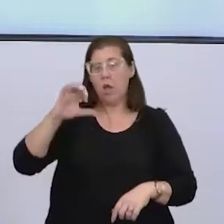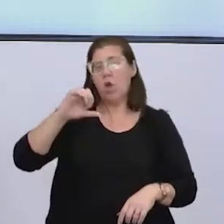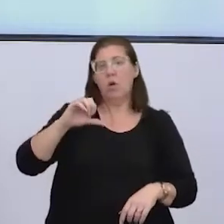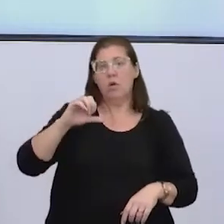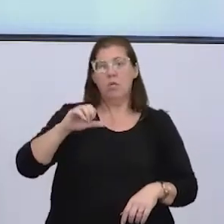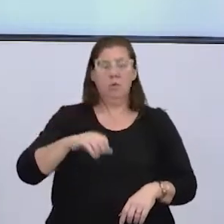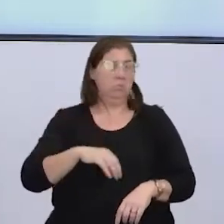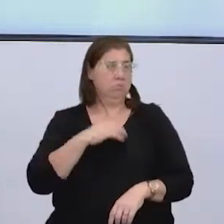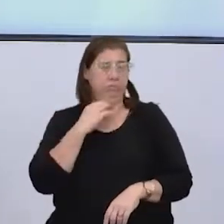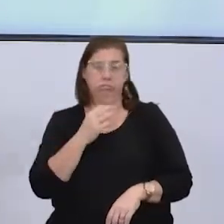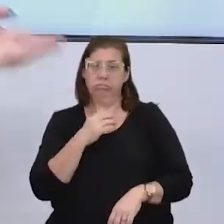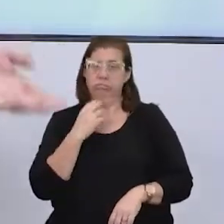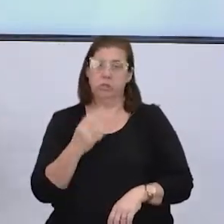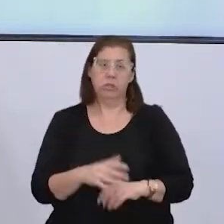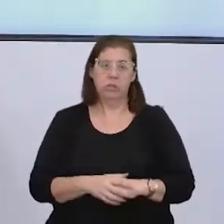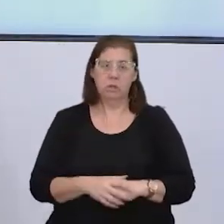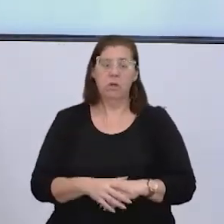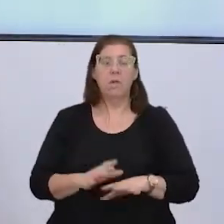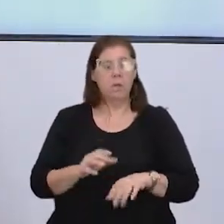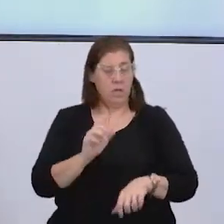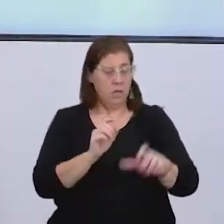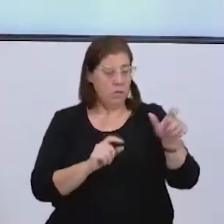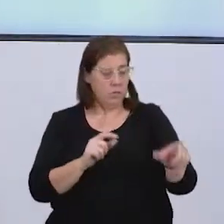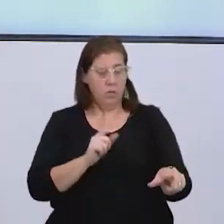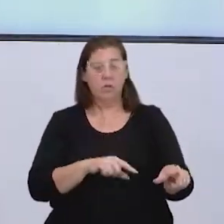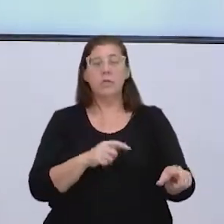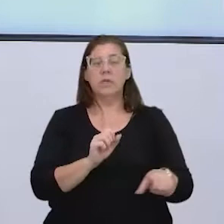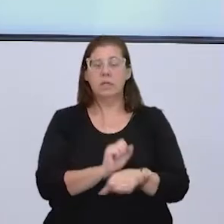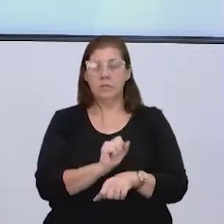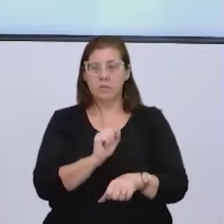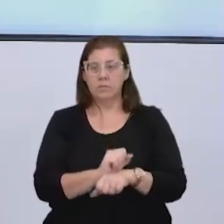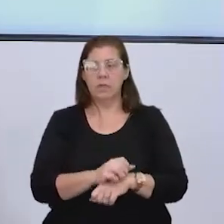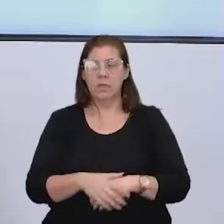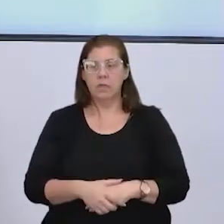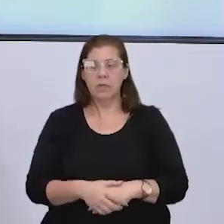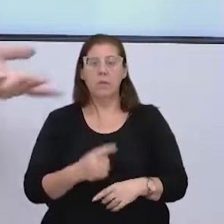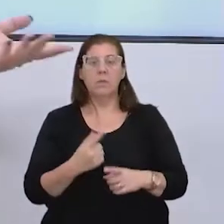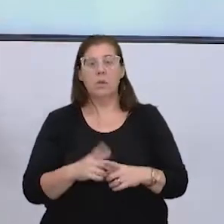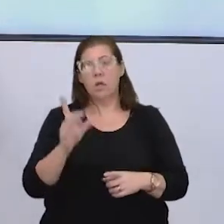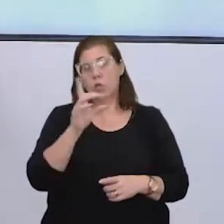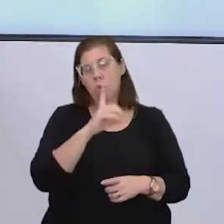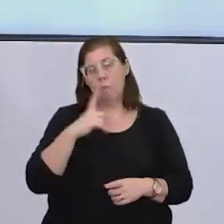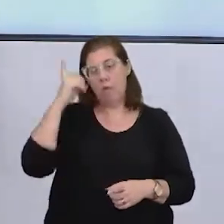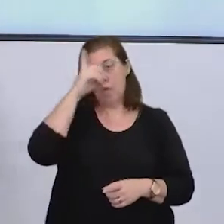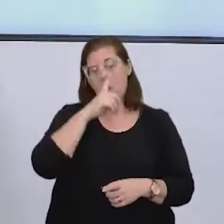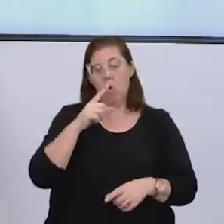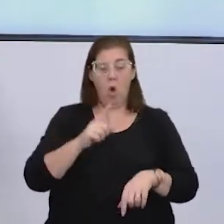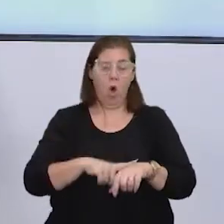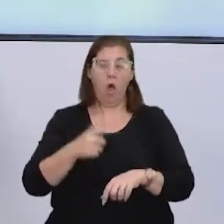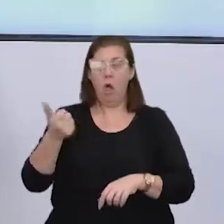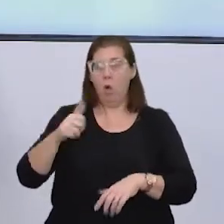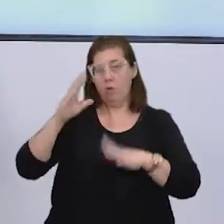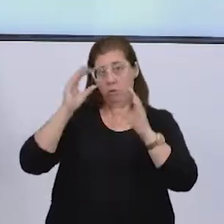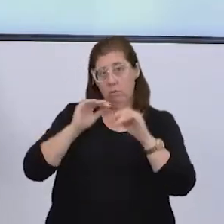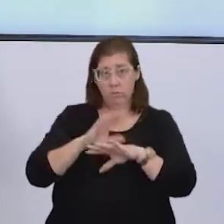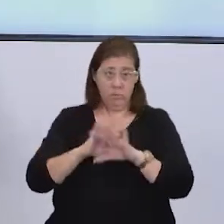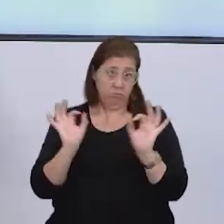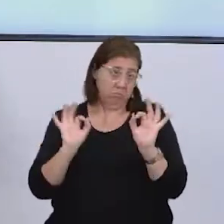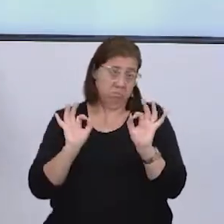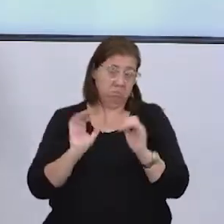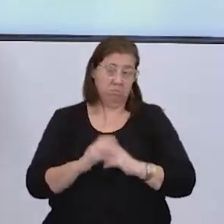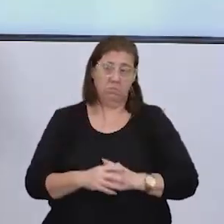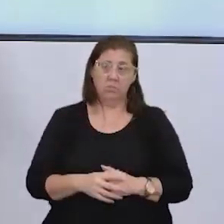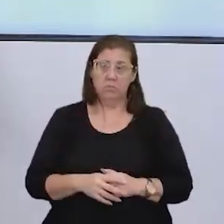resolver nada. Ainda assim, a pessoa vai ter que esperar que eu venha aqui na segunda-feira, porque domingo, 11 horas da noite, nada vai poder ser feito,